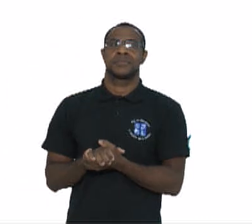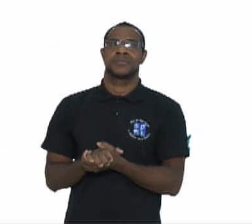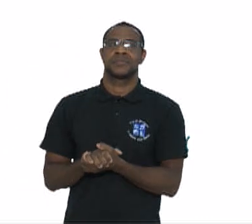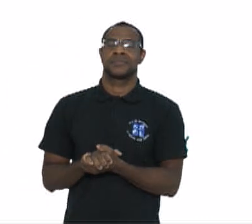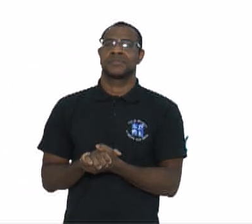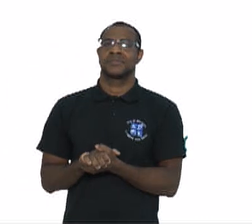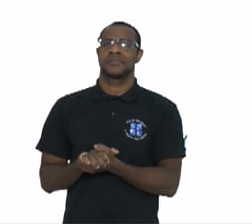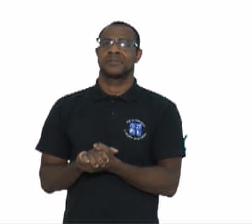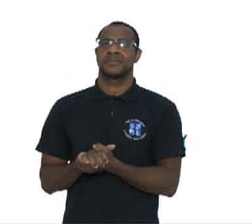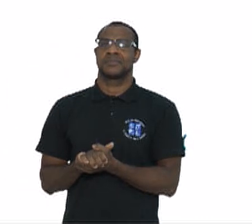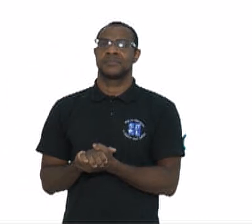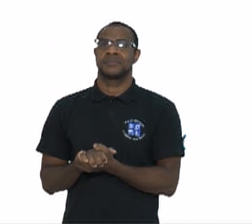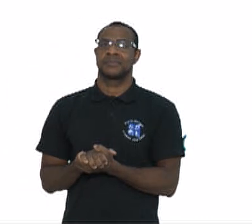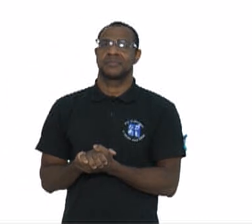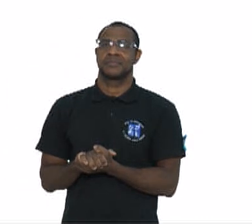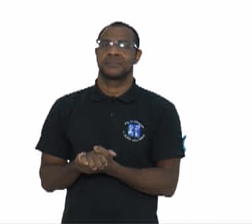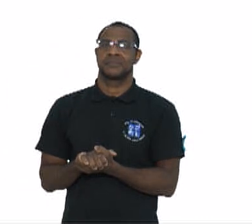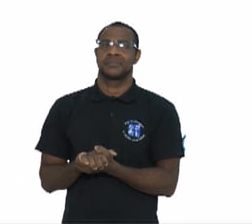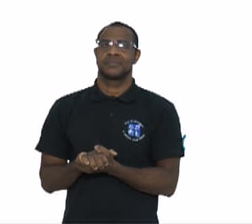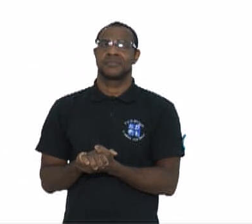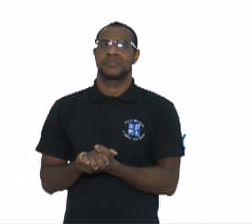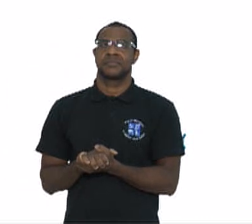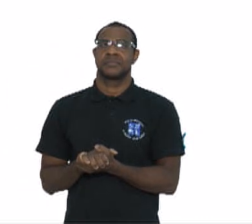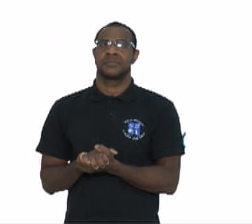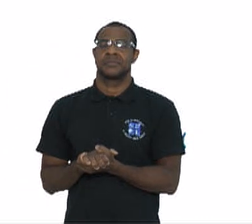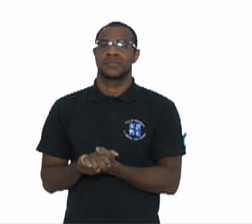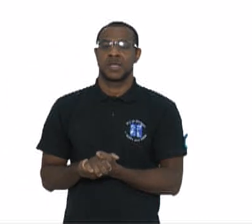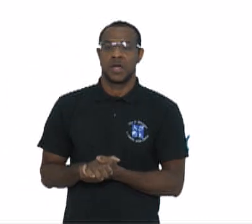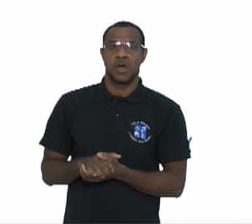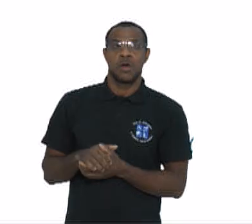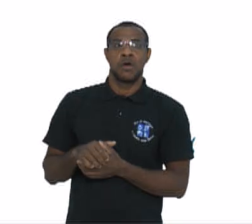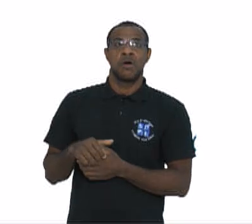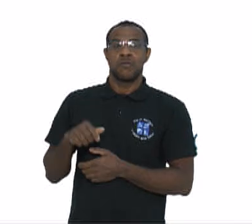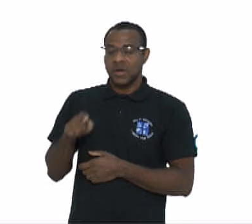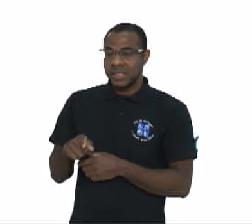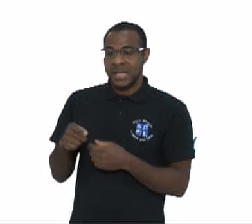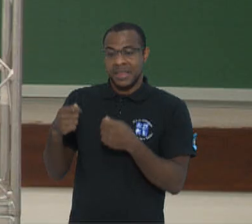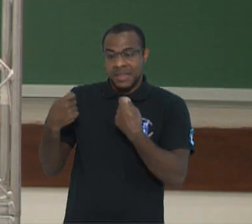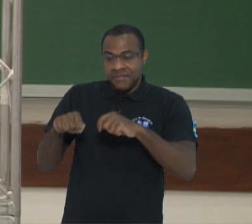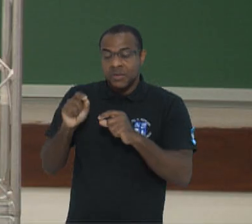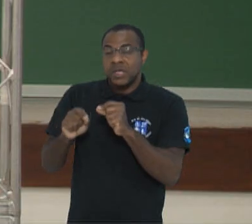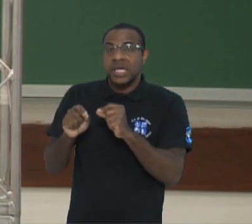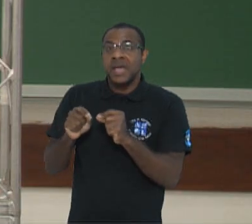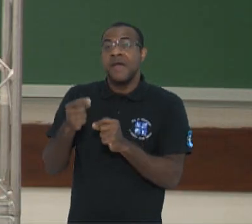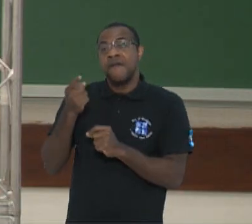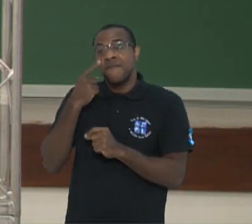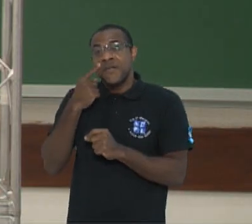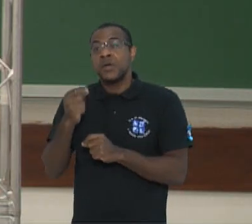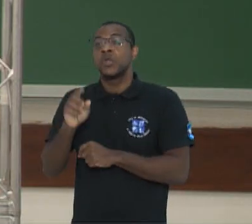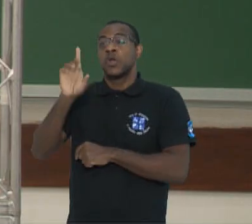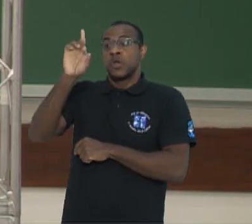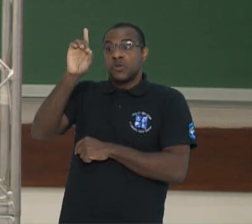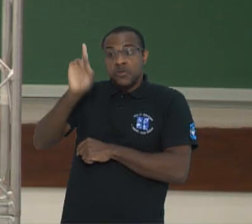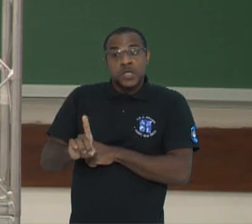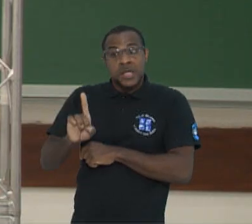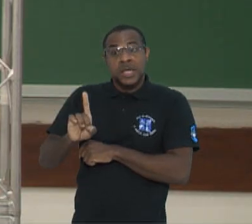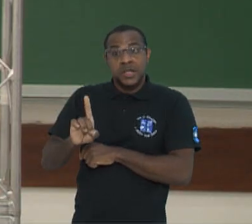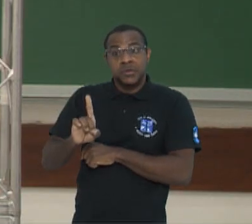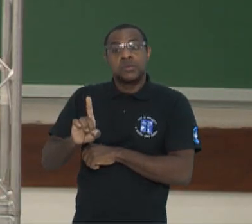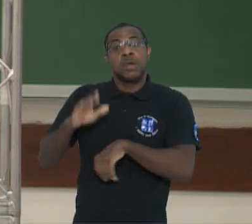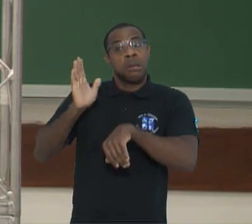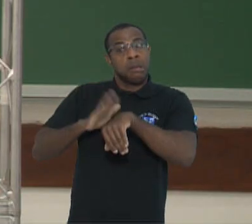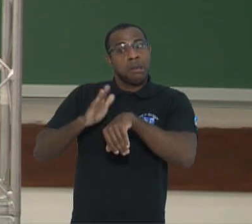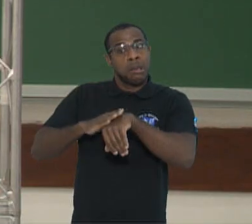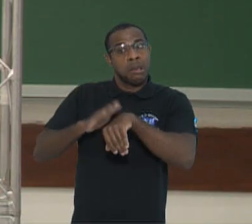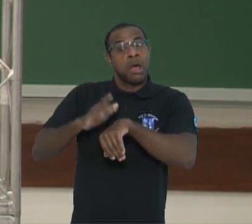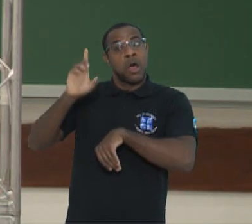date the cartoon's story. Você deveria provavelmente verificar os direitos autorais do material